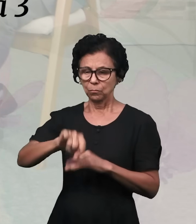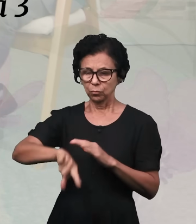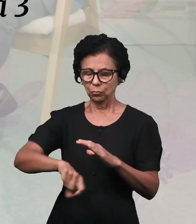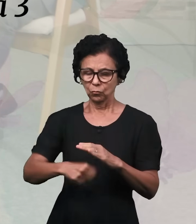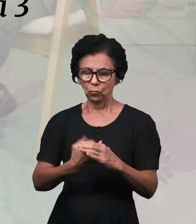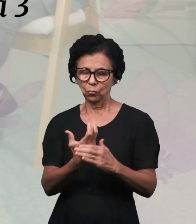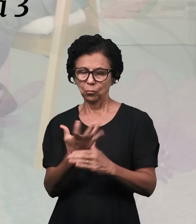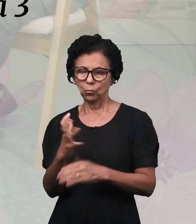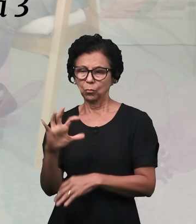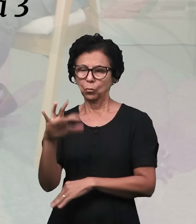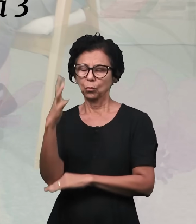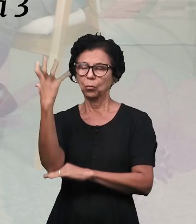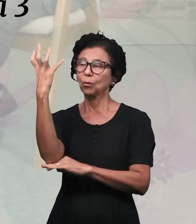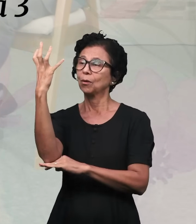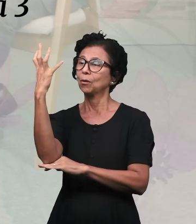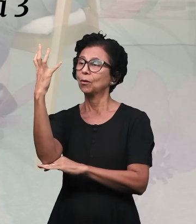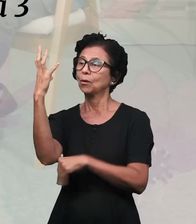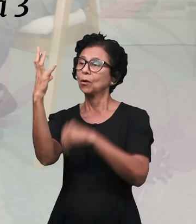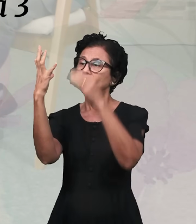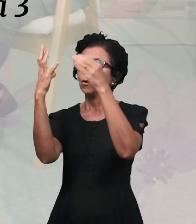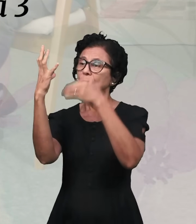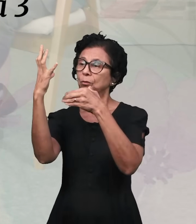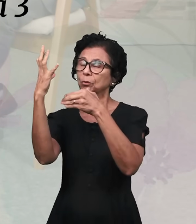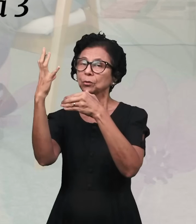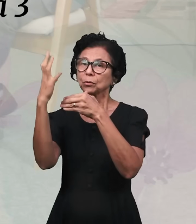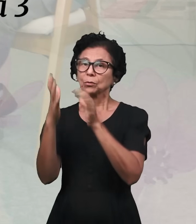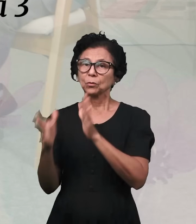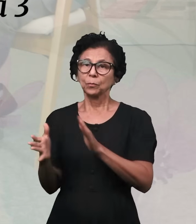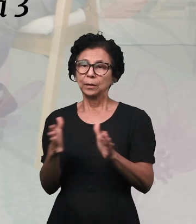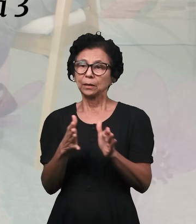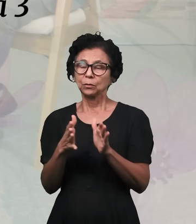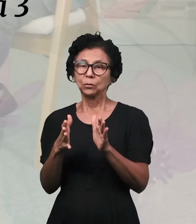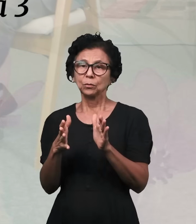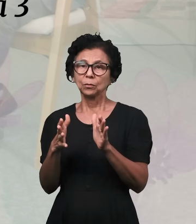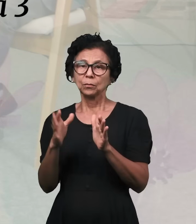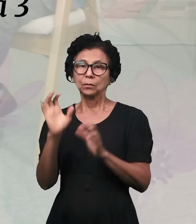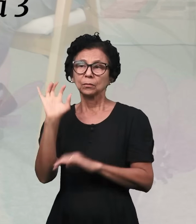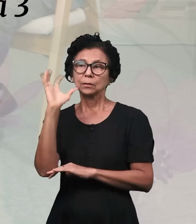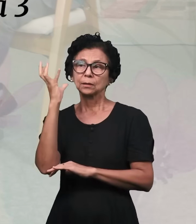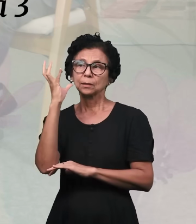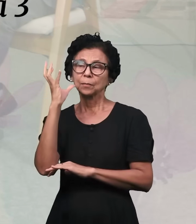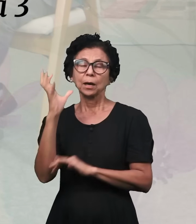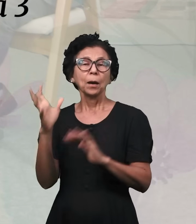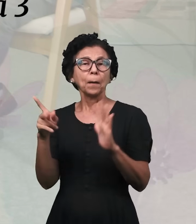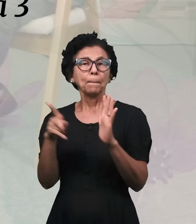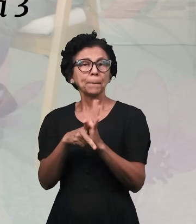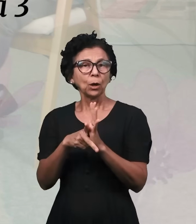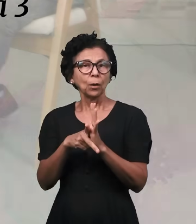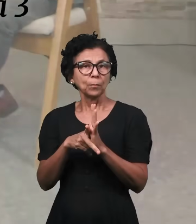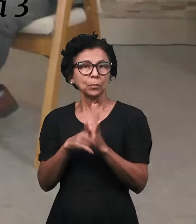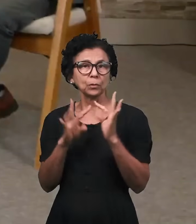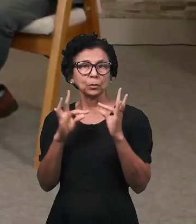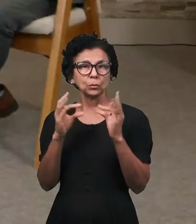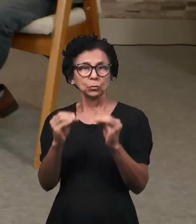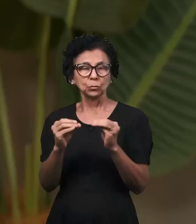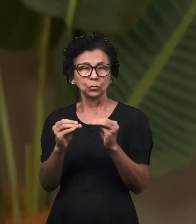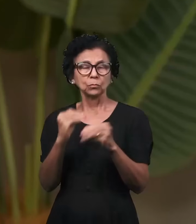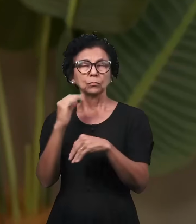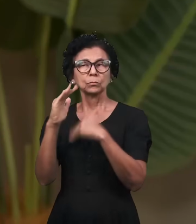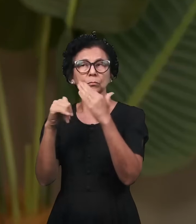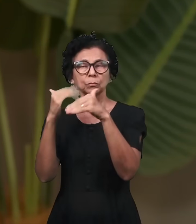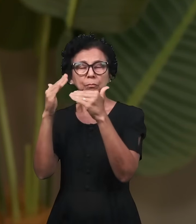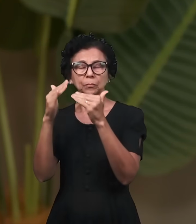estação própria, cujas folhas não caem, e tudo quanto fizer prosperará. Bem,